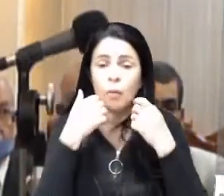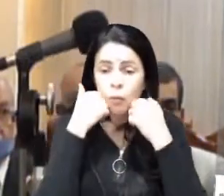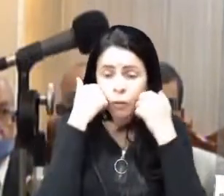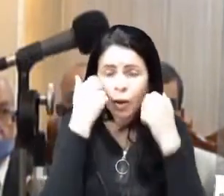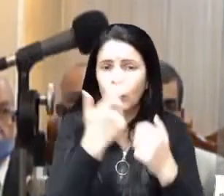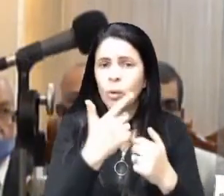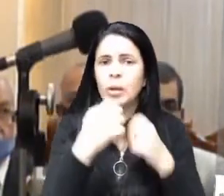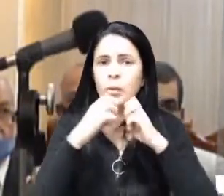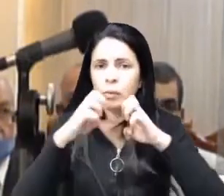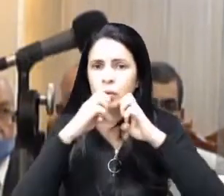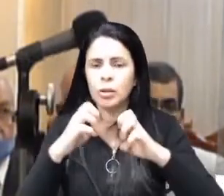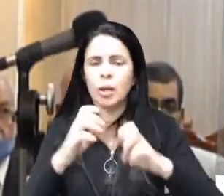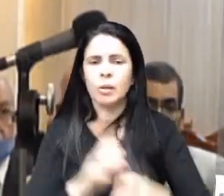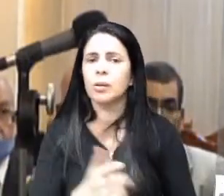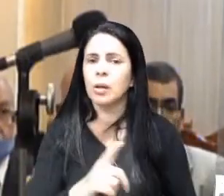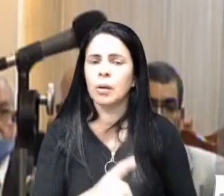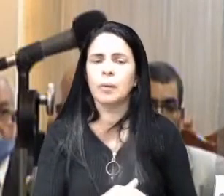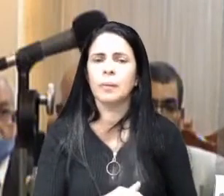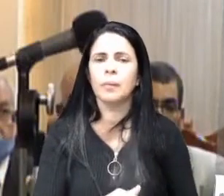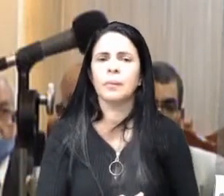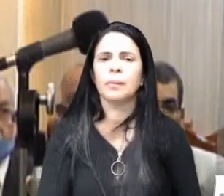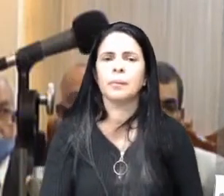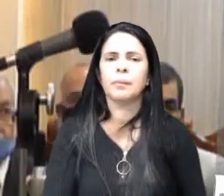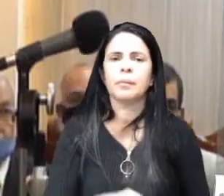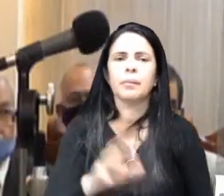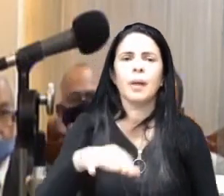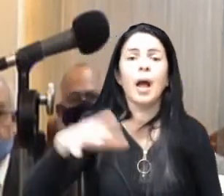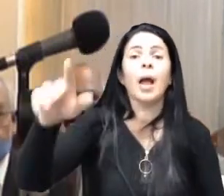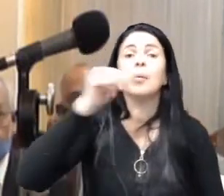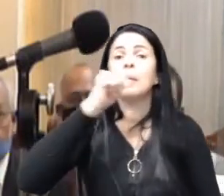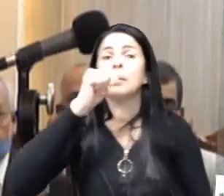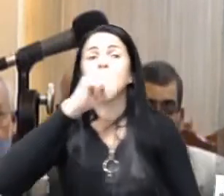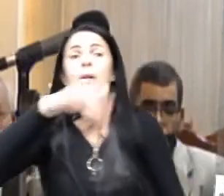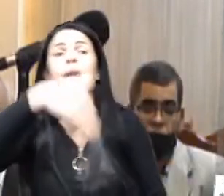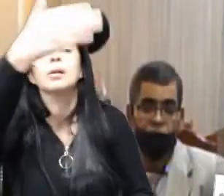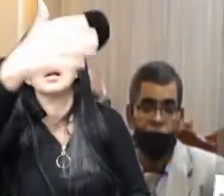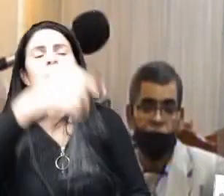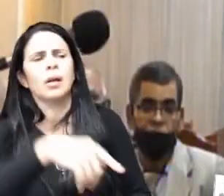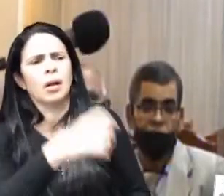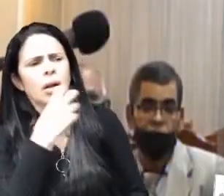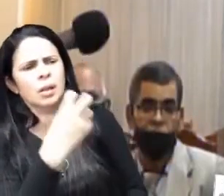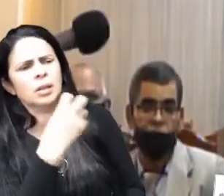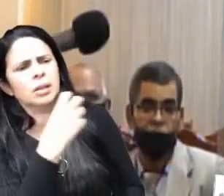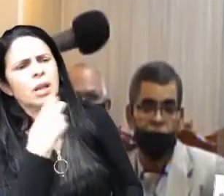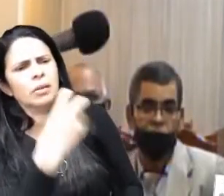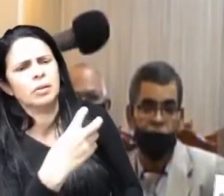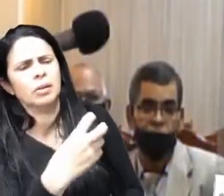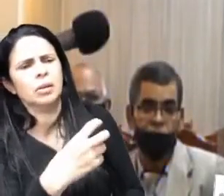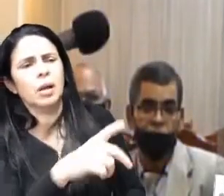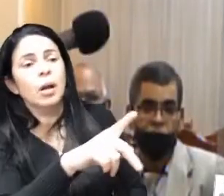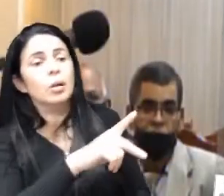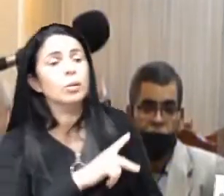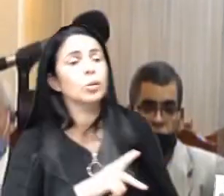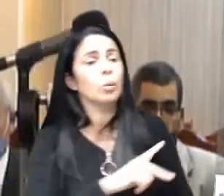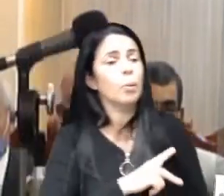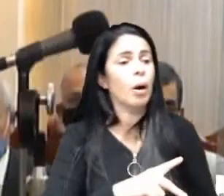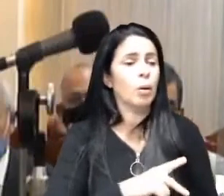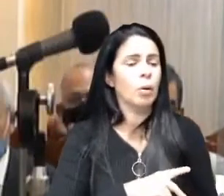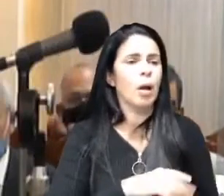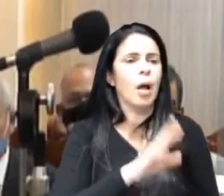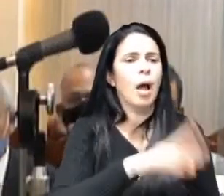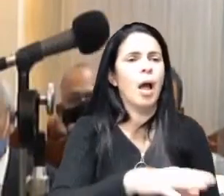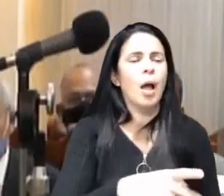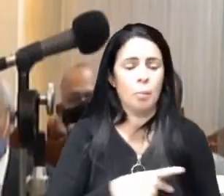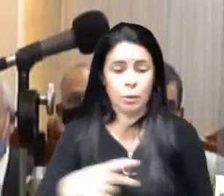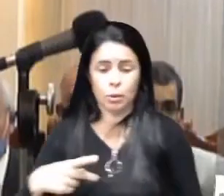para todo aquele que crê. Aí o bêbado estava lá atrás. Palavra de São Paulo. Aí o pastor, porque Deus amou o mundo de tal maneira que deu o seu filho